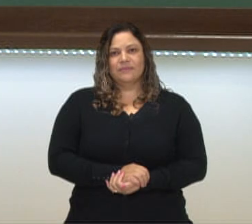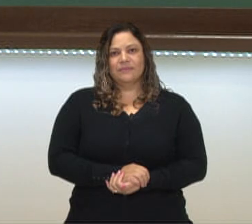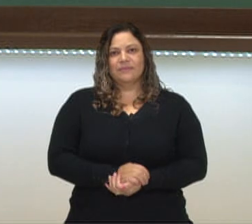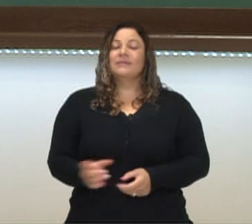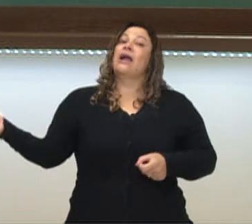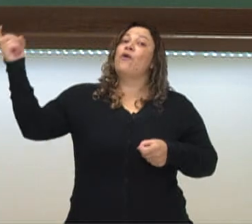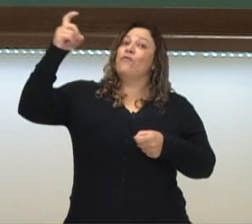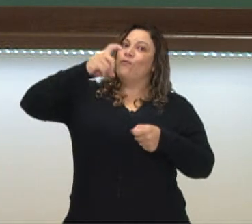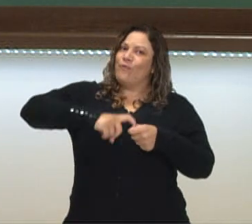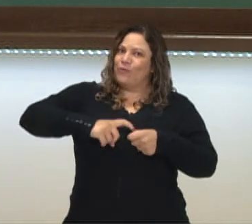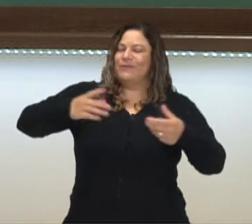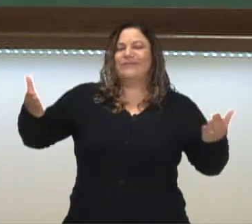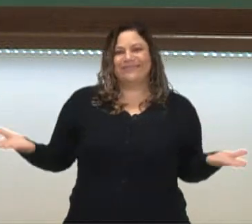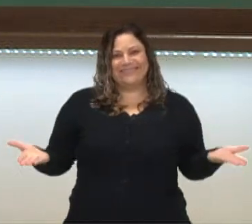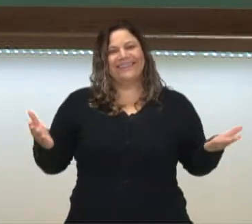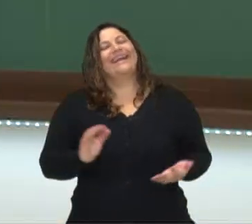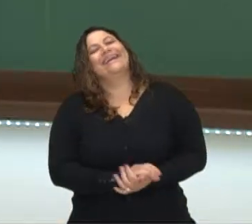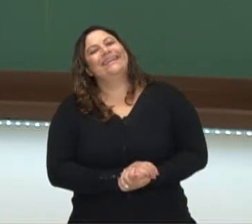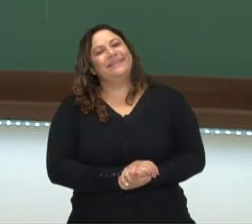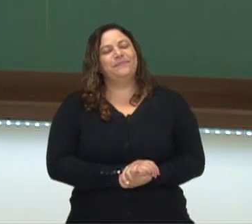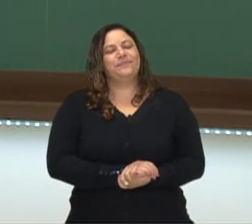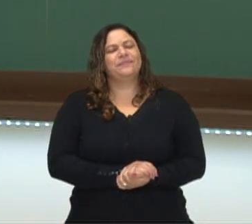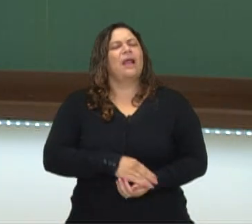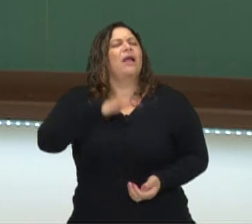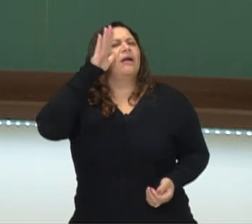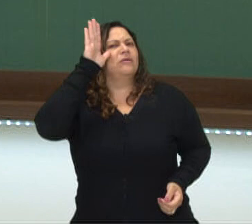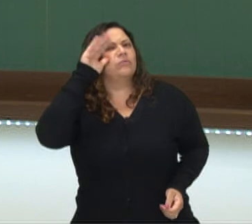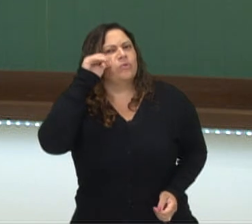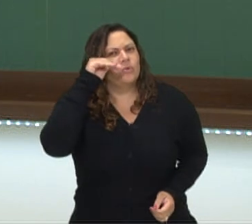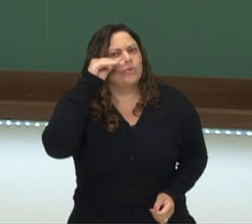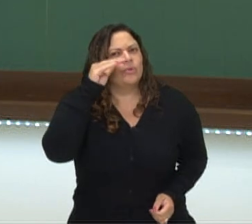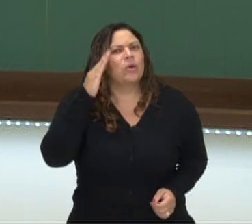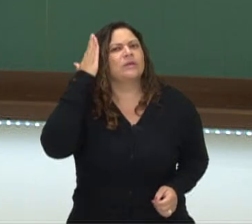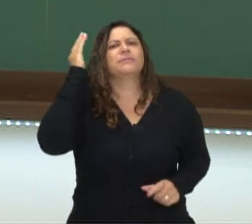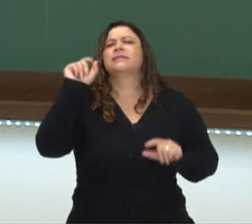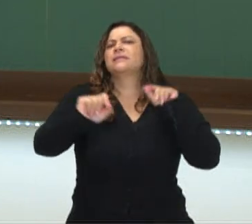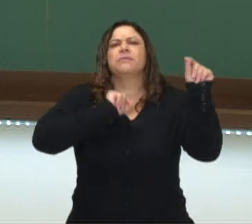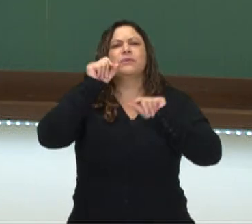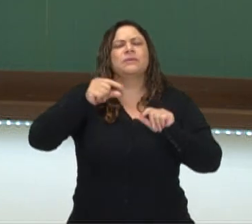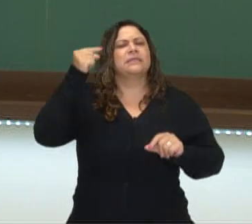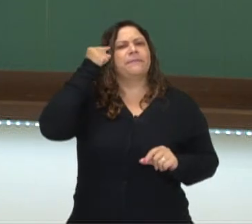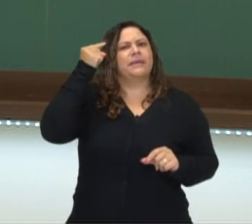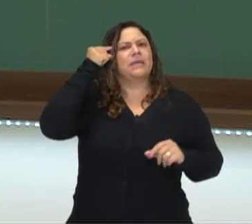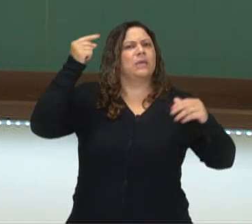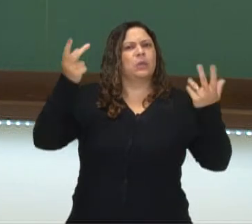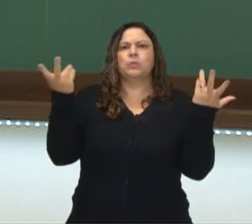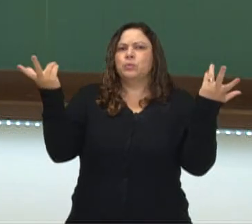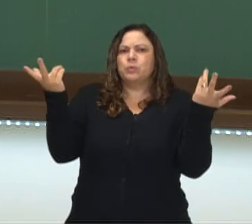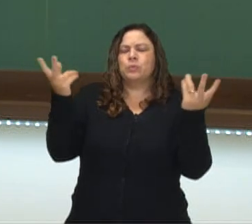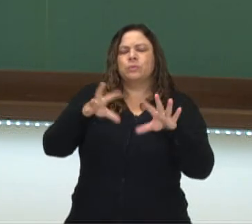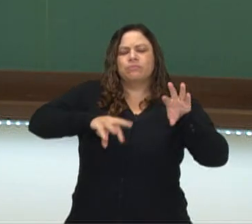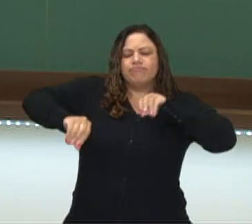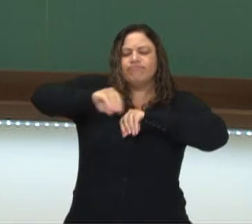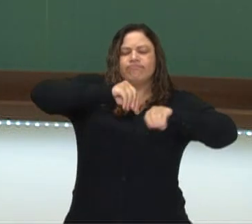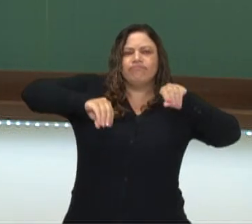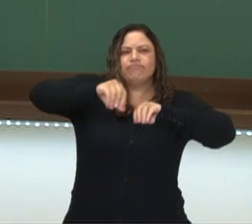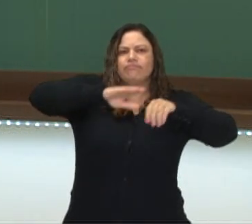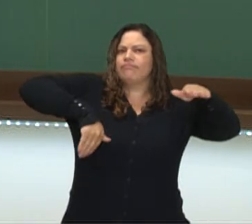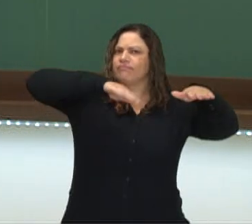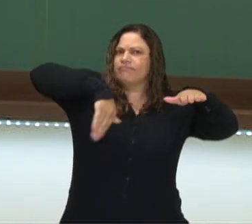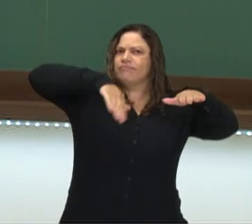Eu voltei e estou curiosa para saber o que você pensou a respeito da areia, da